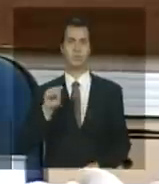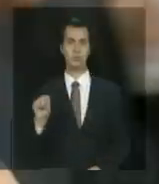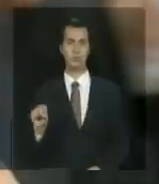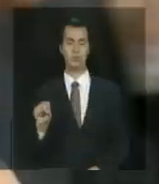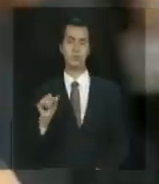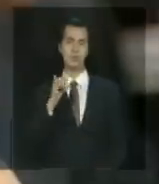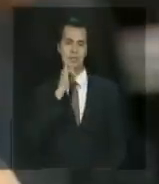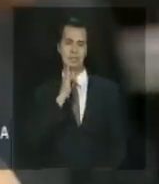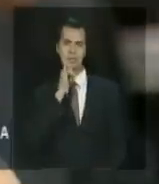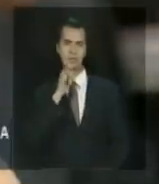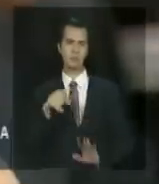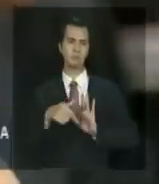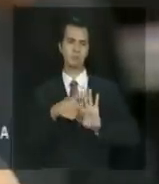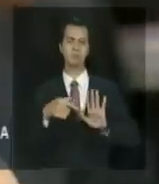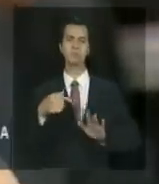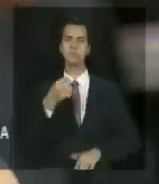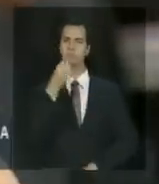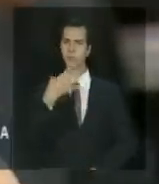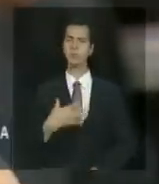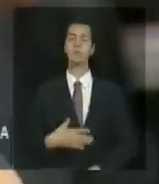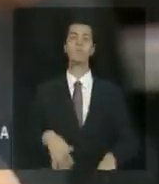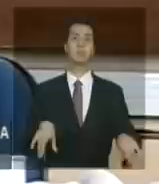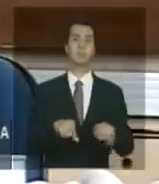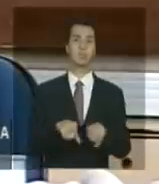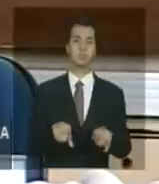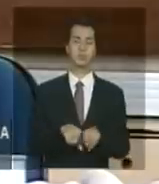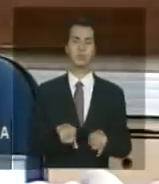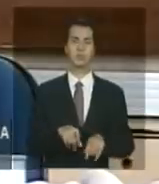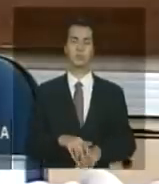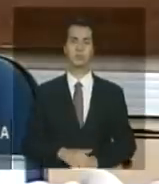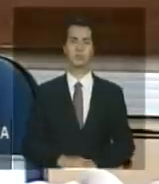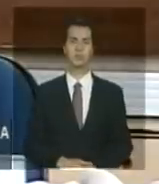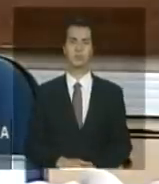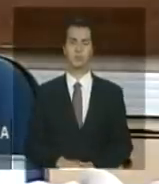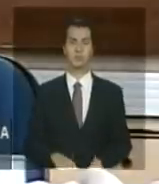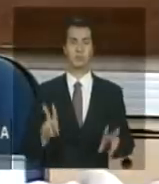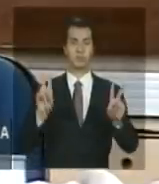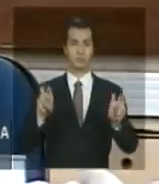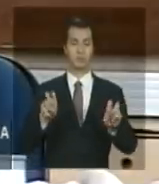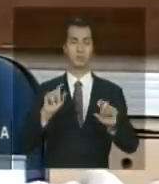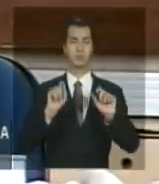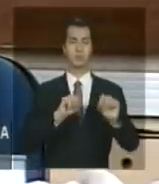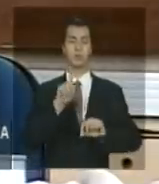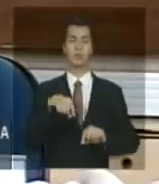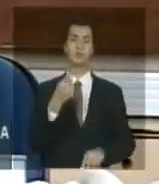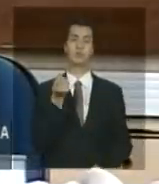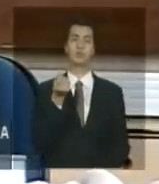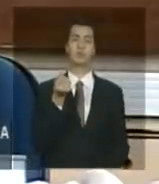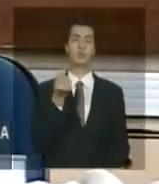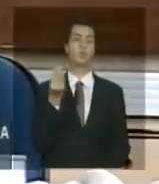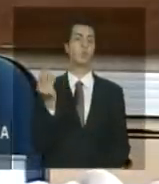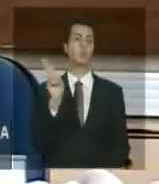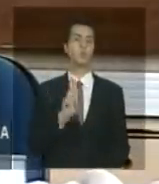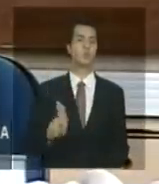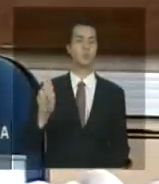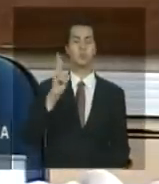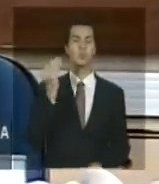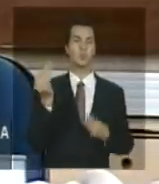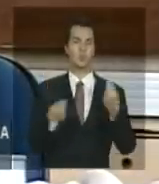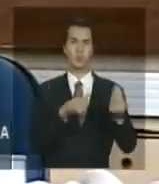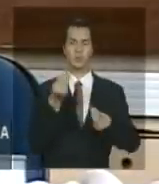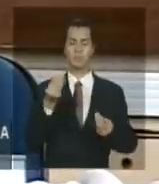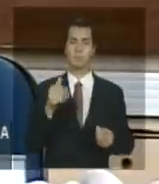do INSS, por exemplo, mas também na questão do melhor uso do recurso público, para a gente fazer